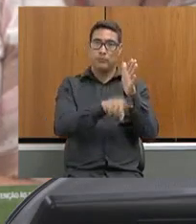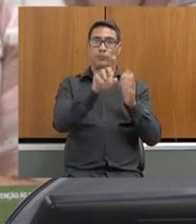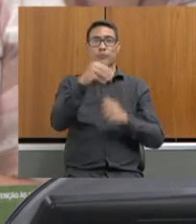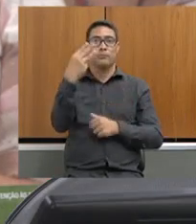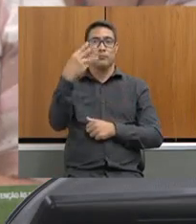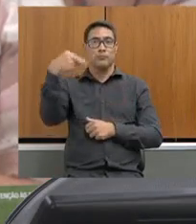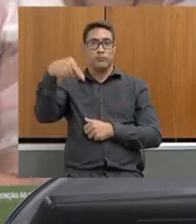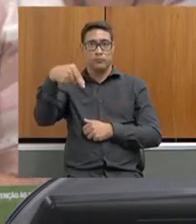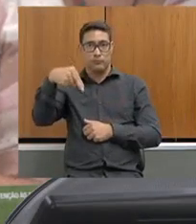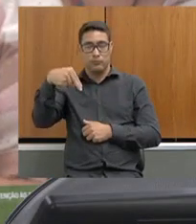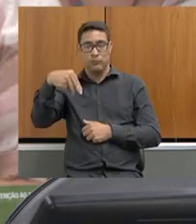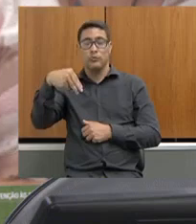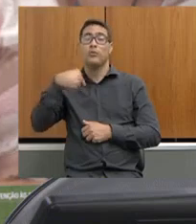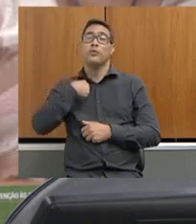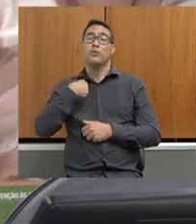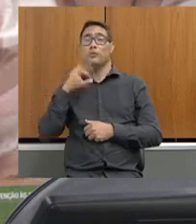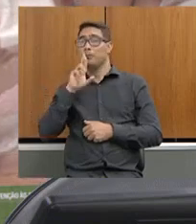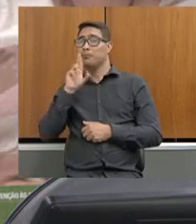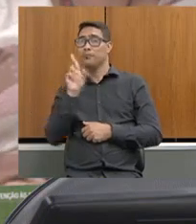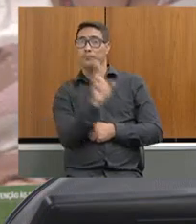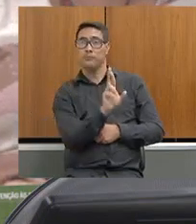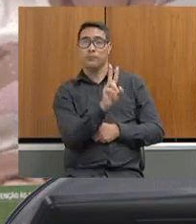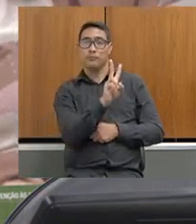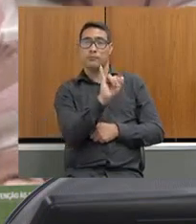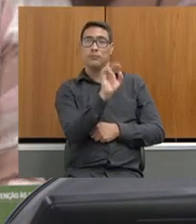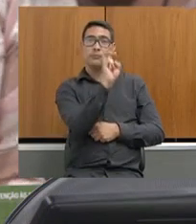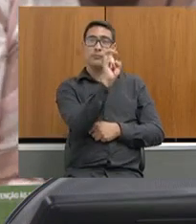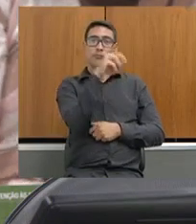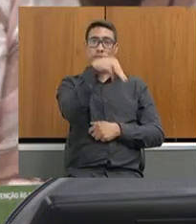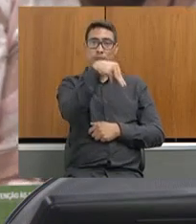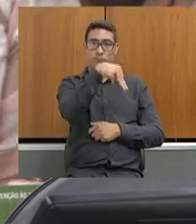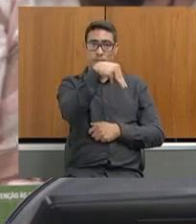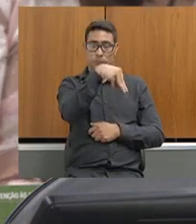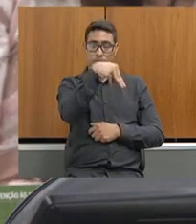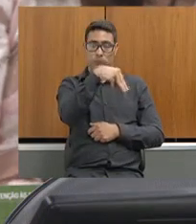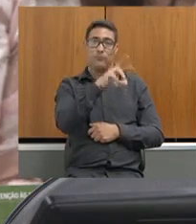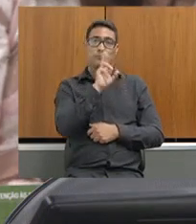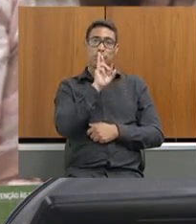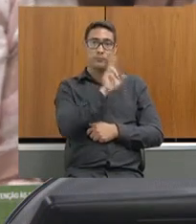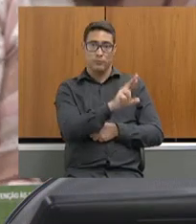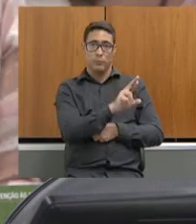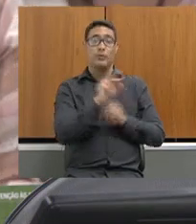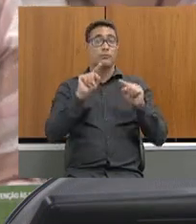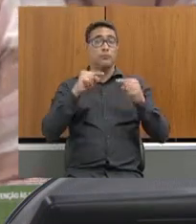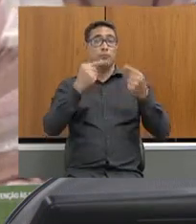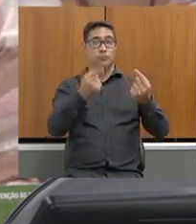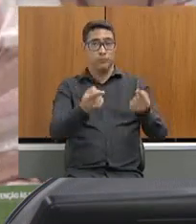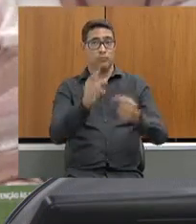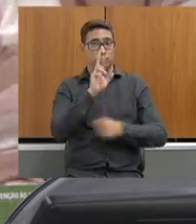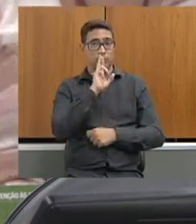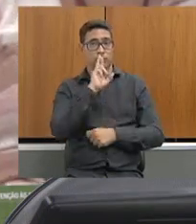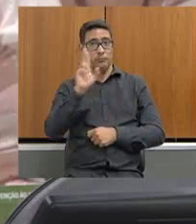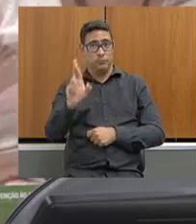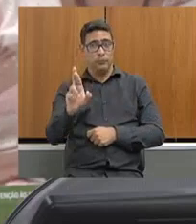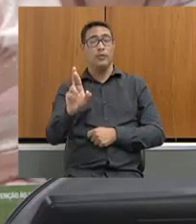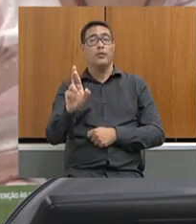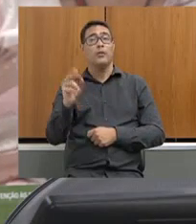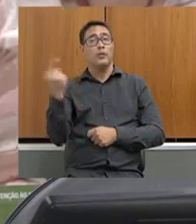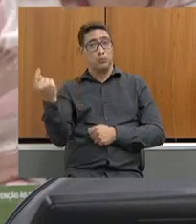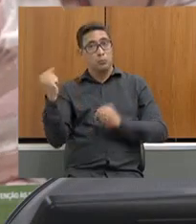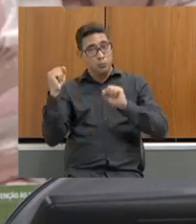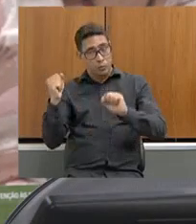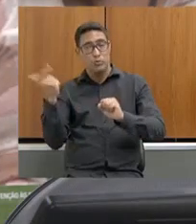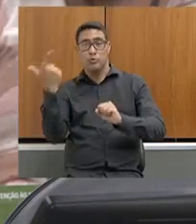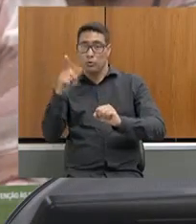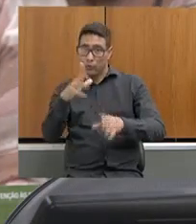interpelação a autoridade estadual disporá de cinco minutos para respondê-la. Após a resposta da autoridade estadual, o deputado que